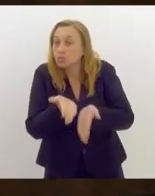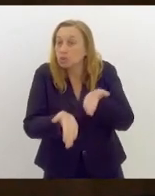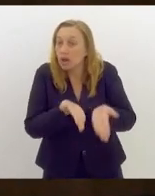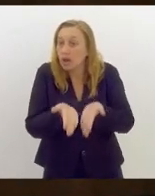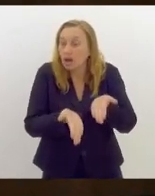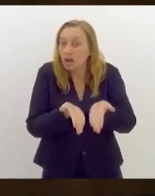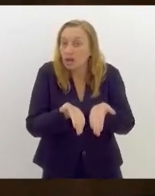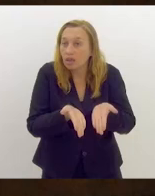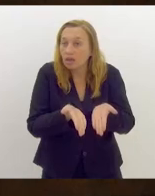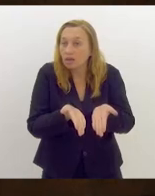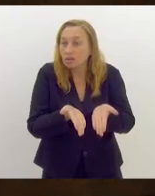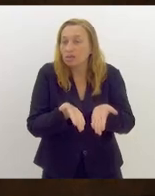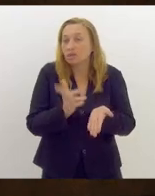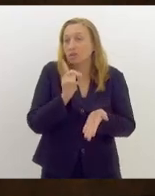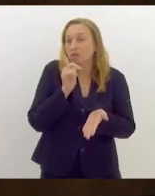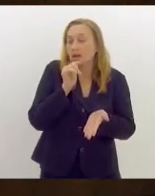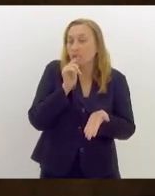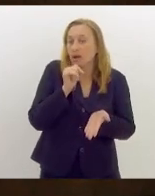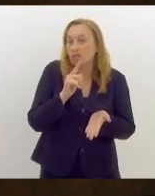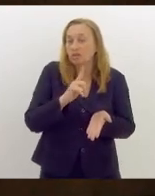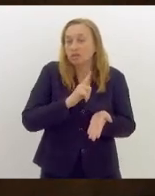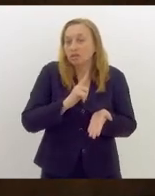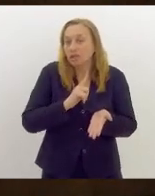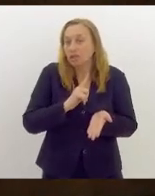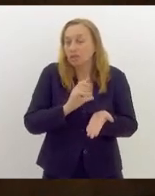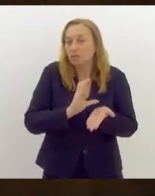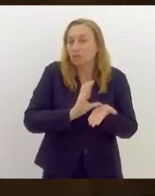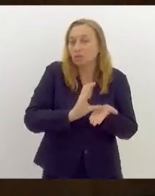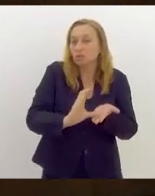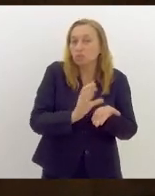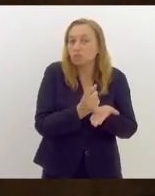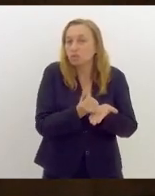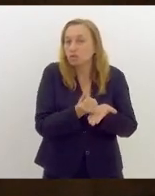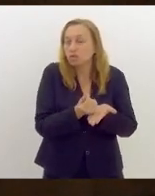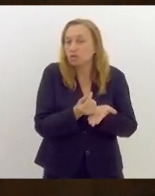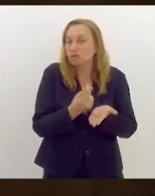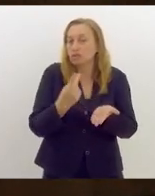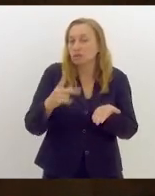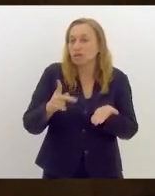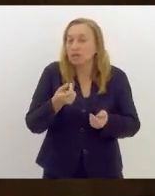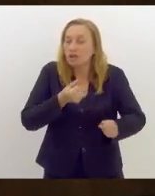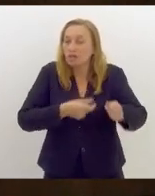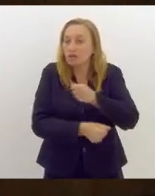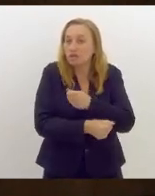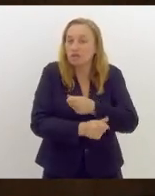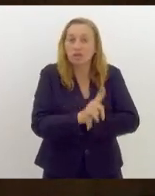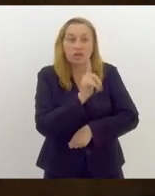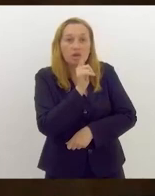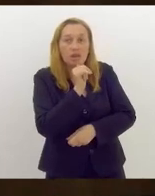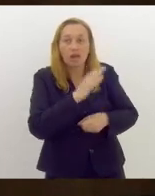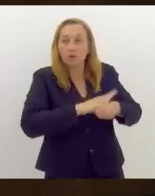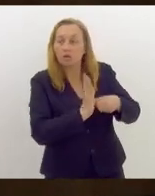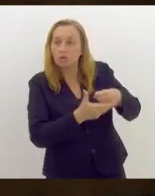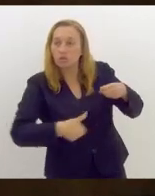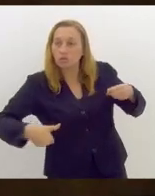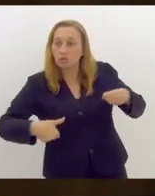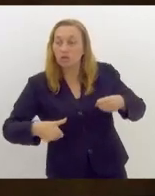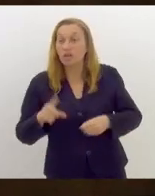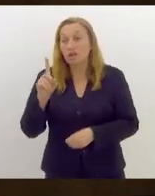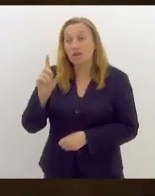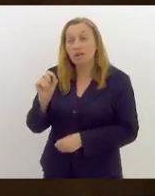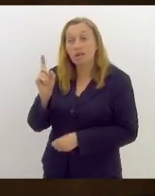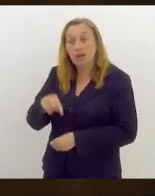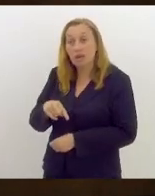de abastecimento da água tem os recursos dela investido em água em esgoto que é atribuição